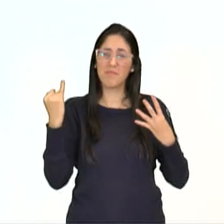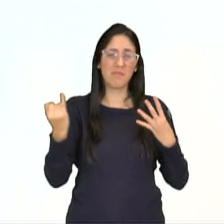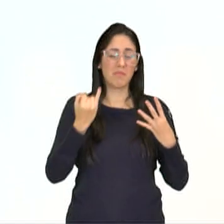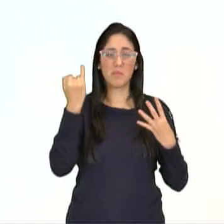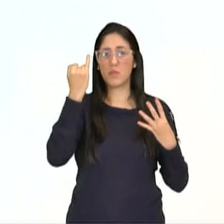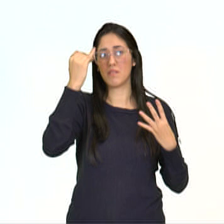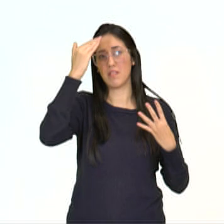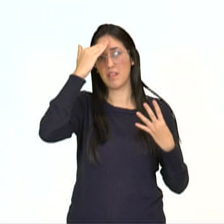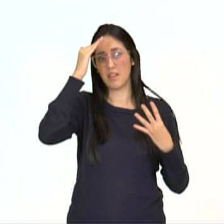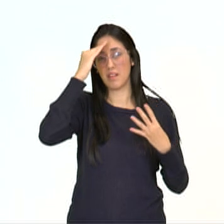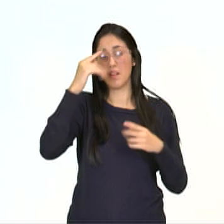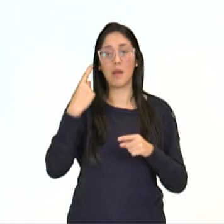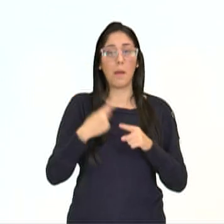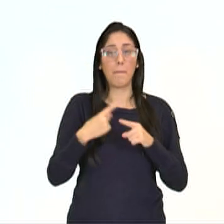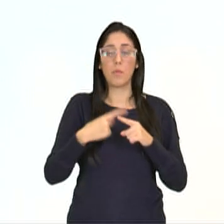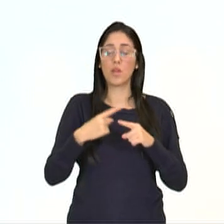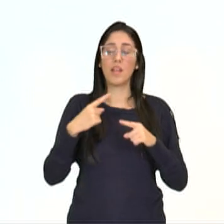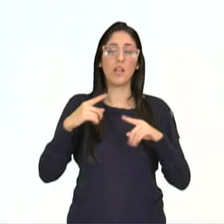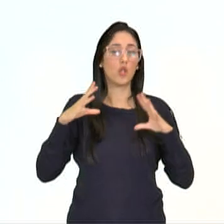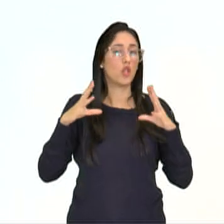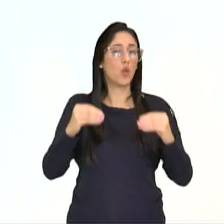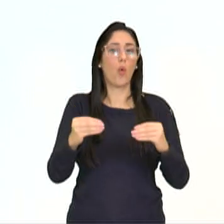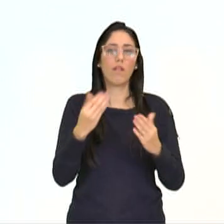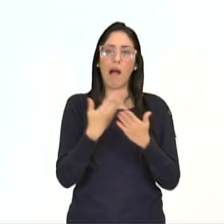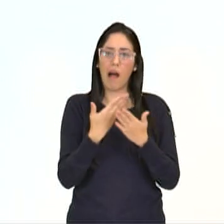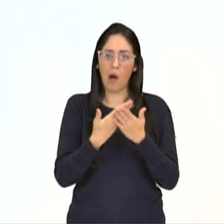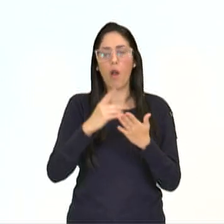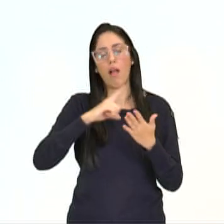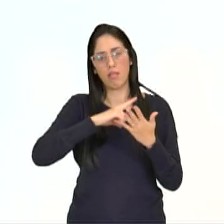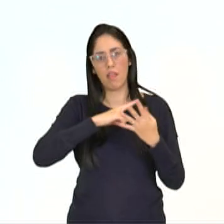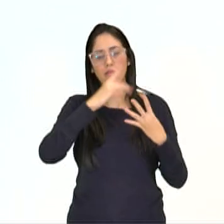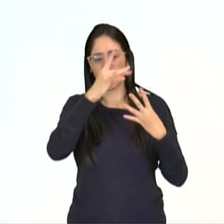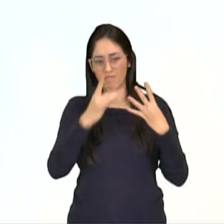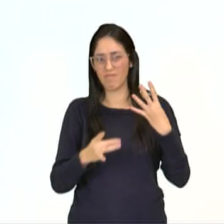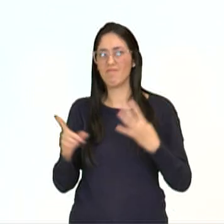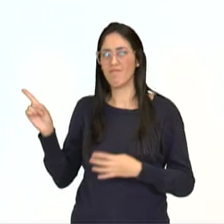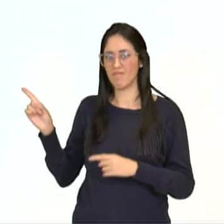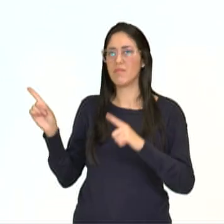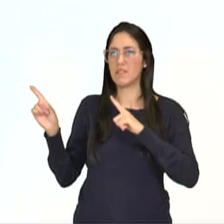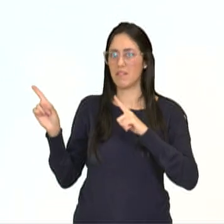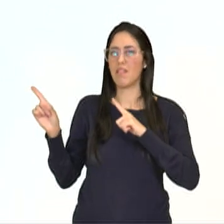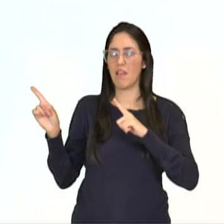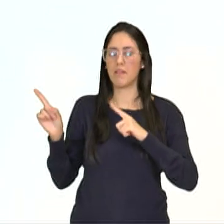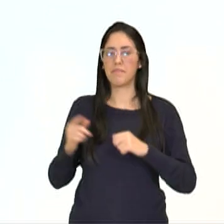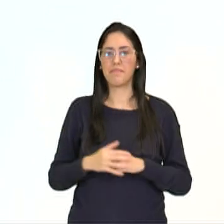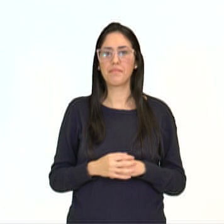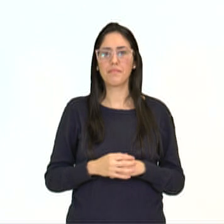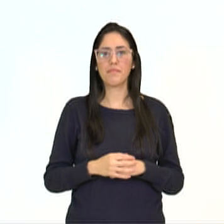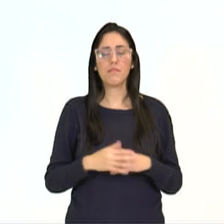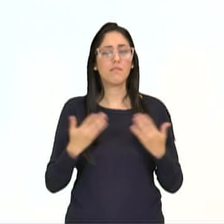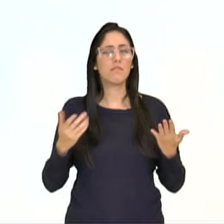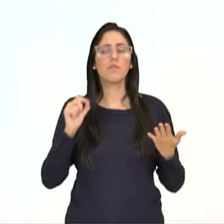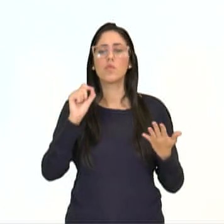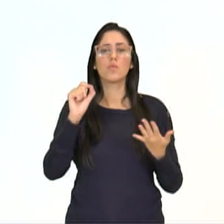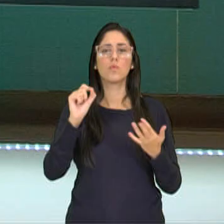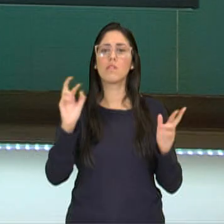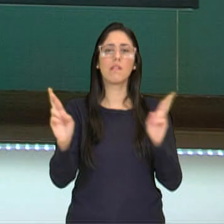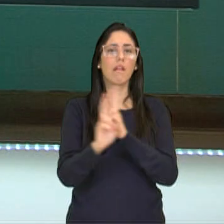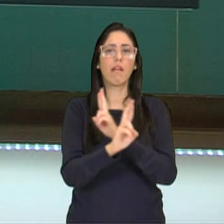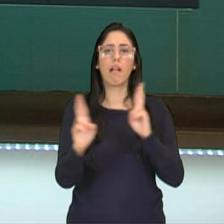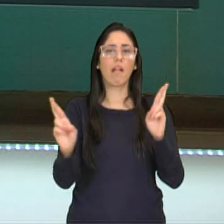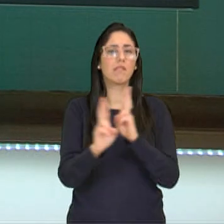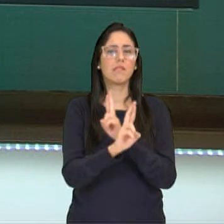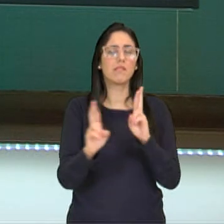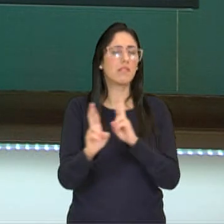gente vai usar em todas as nossas aulas de educação financeira. Tranquilo? E qual a relação que existe